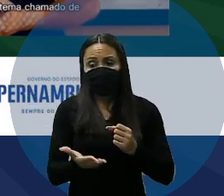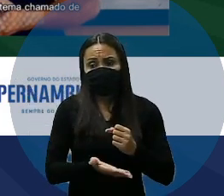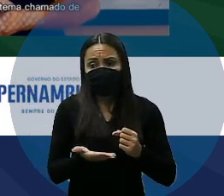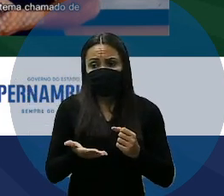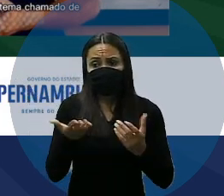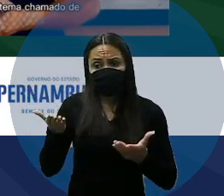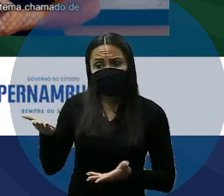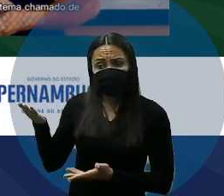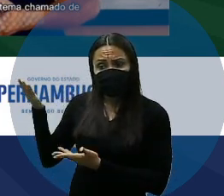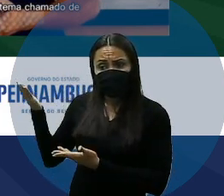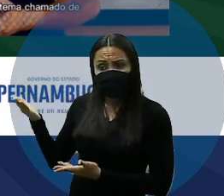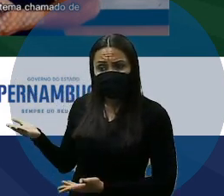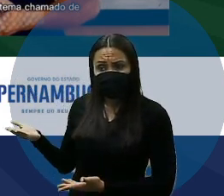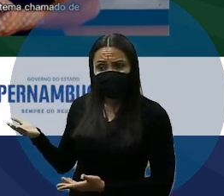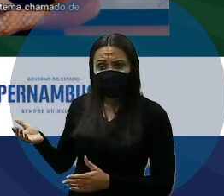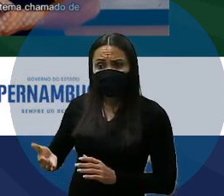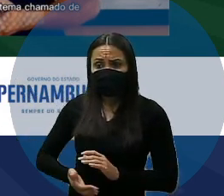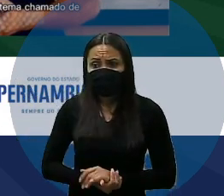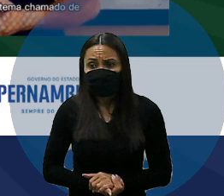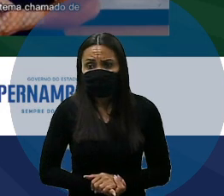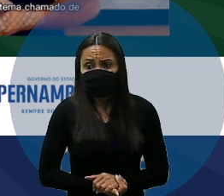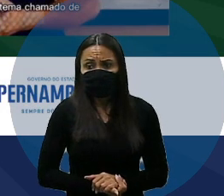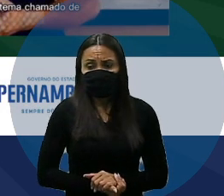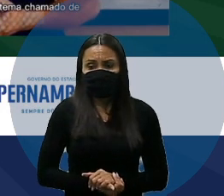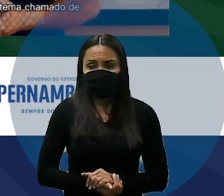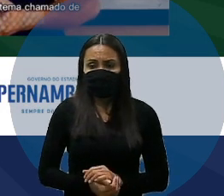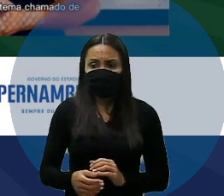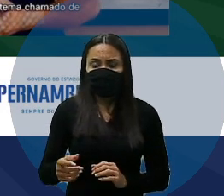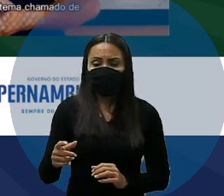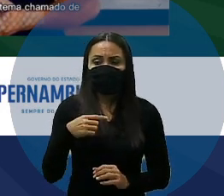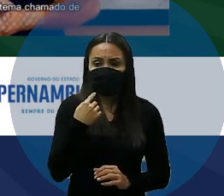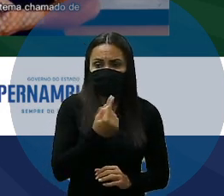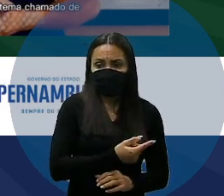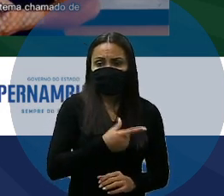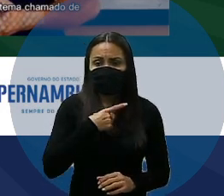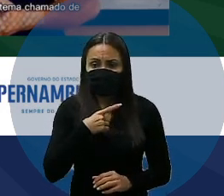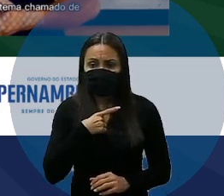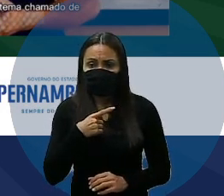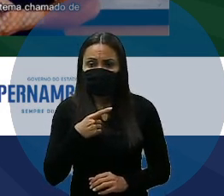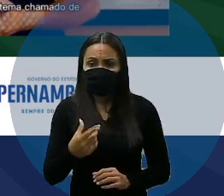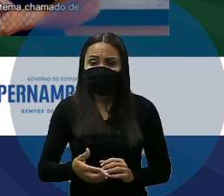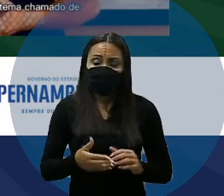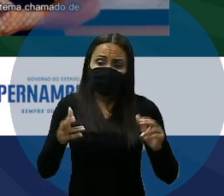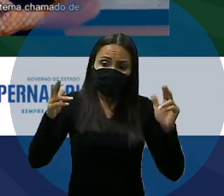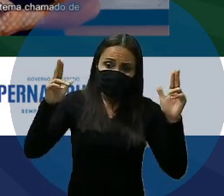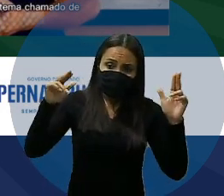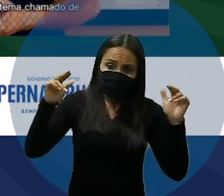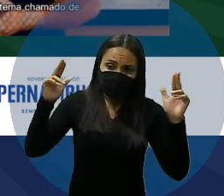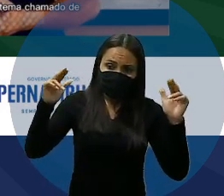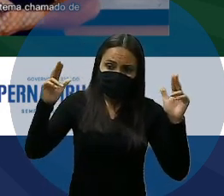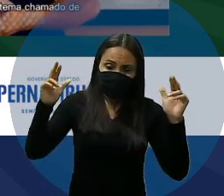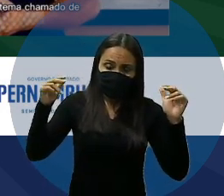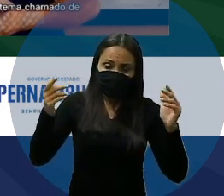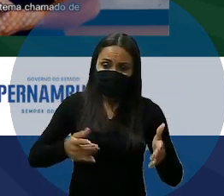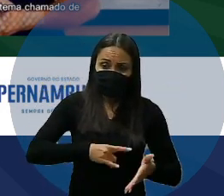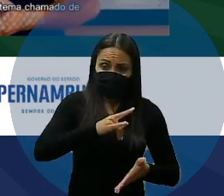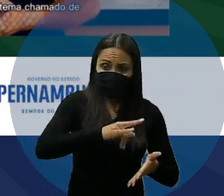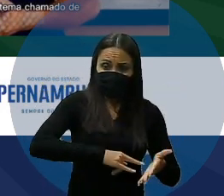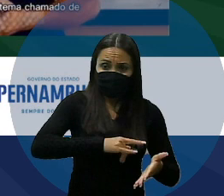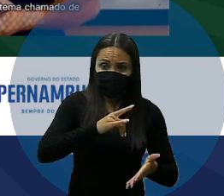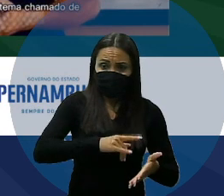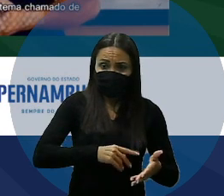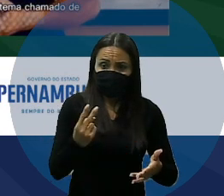Para a amostra de inovações pedagógicas, a gente traz aí esse título-tema, Sua Notinha Vale 10, com